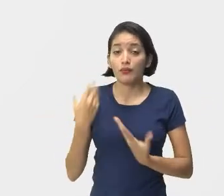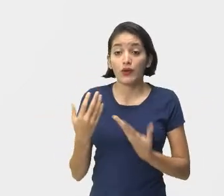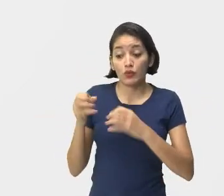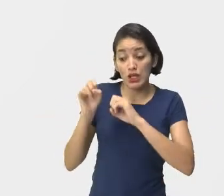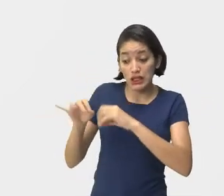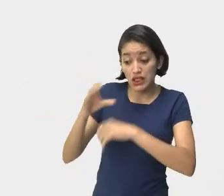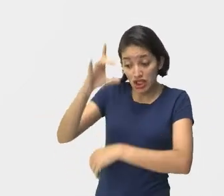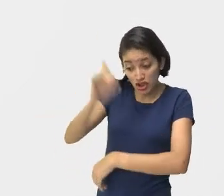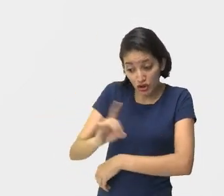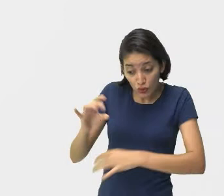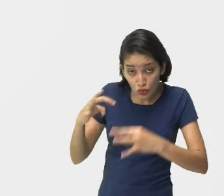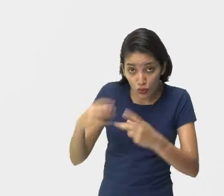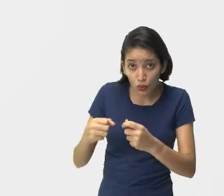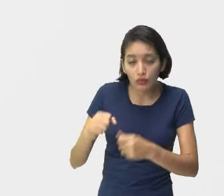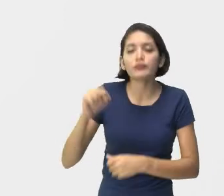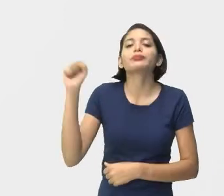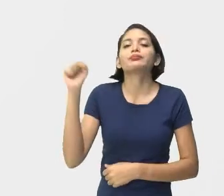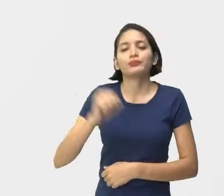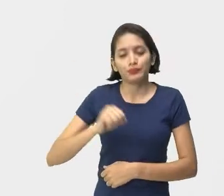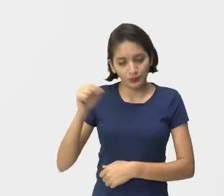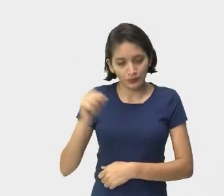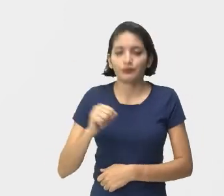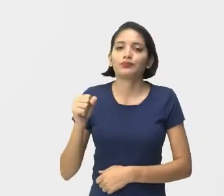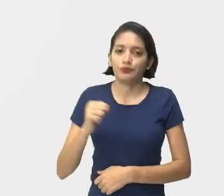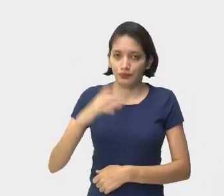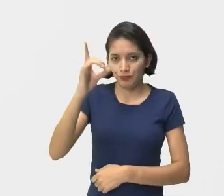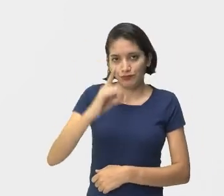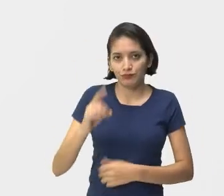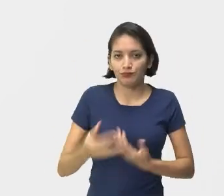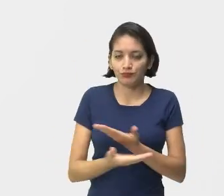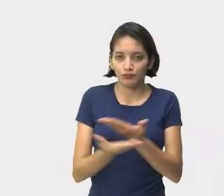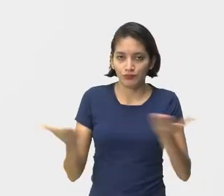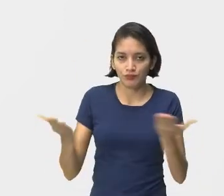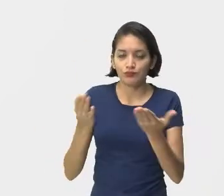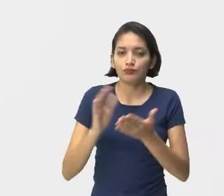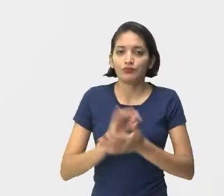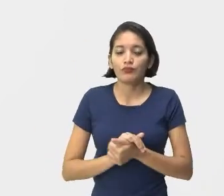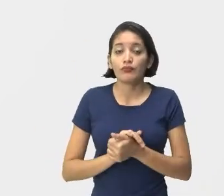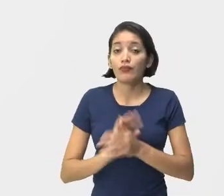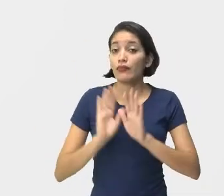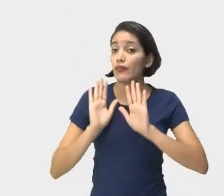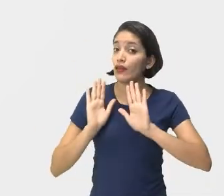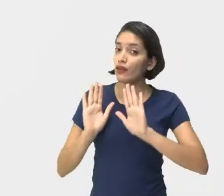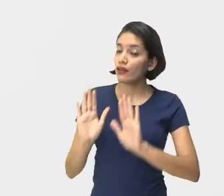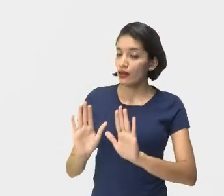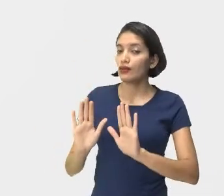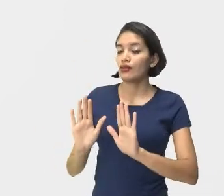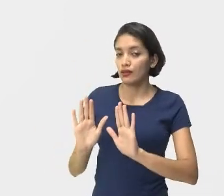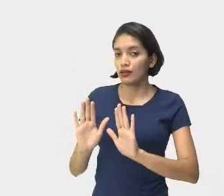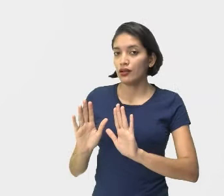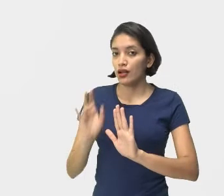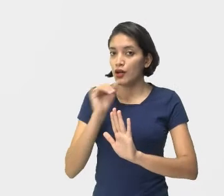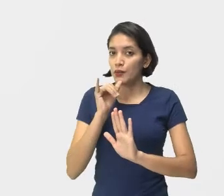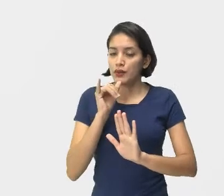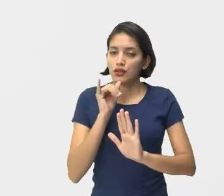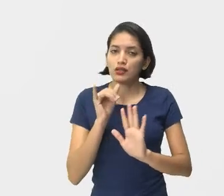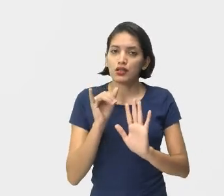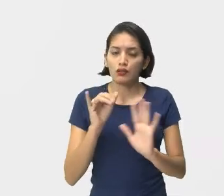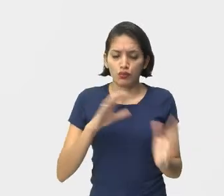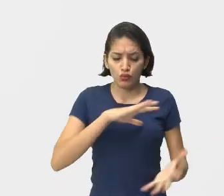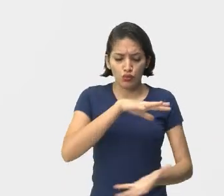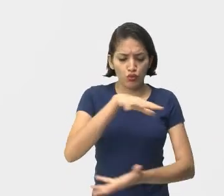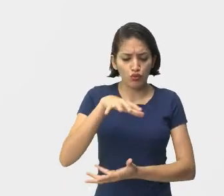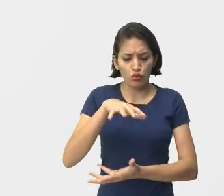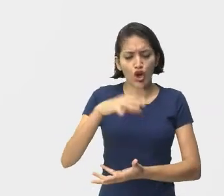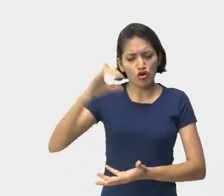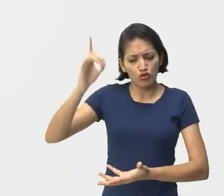de todos. Não é verdade? Mas se universaliza que é um direito